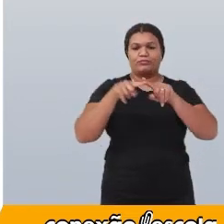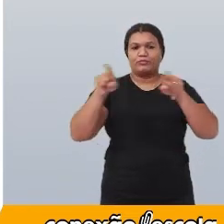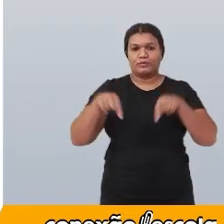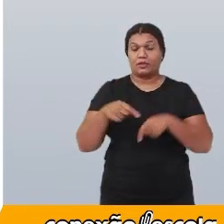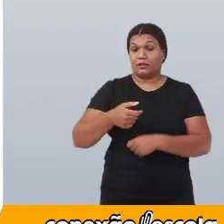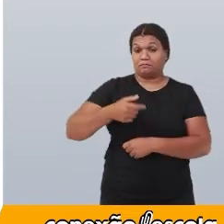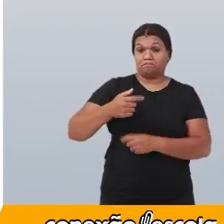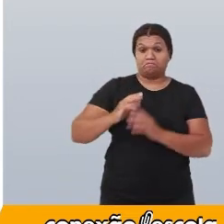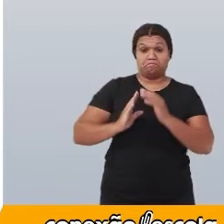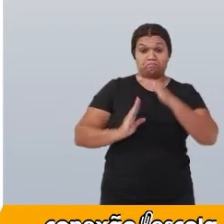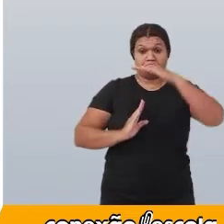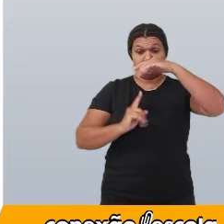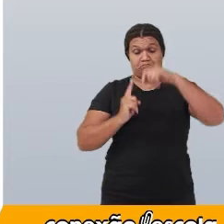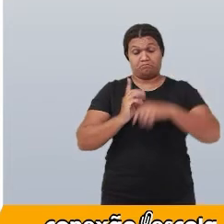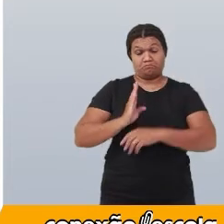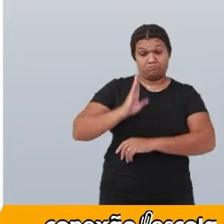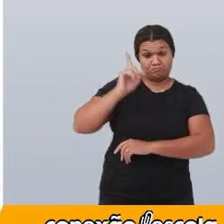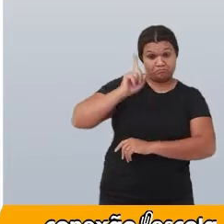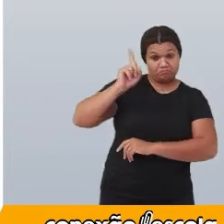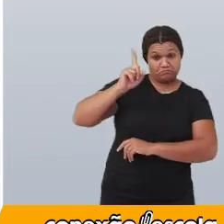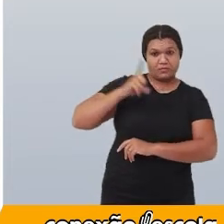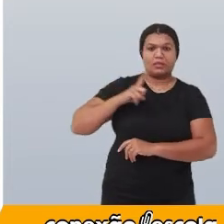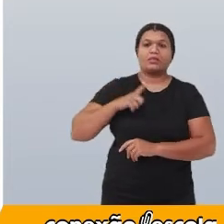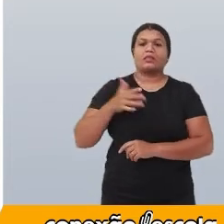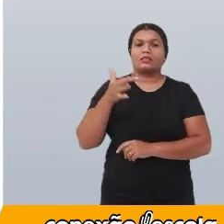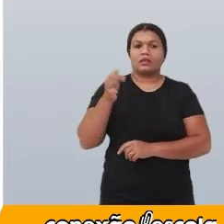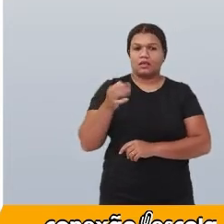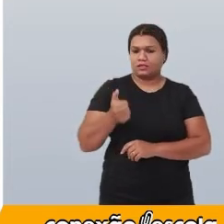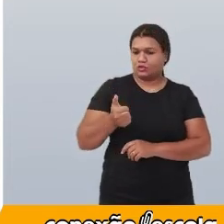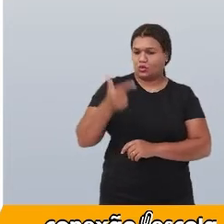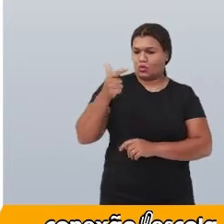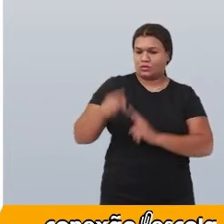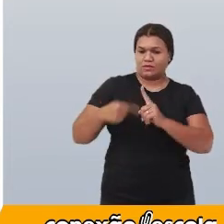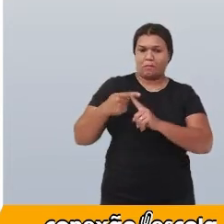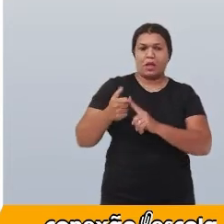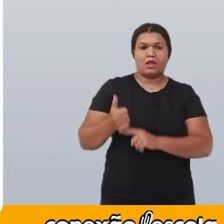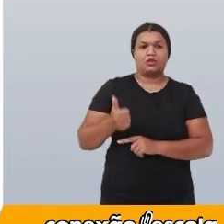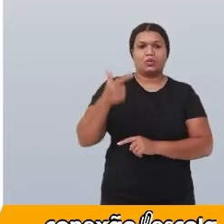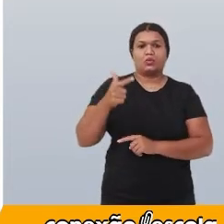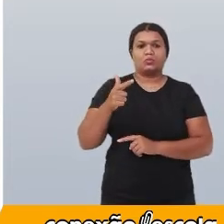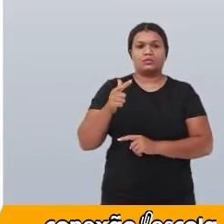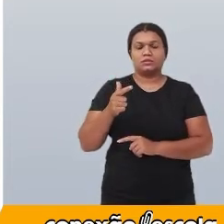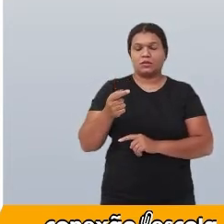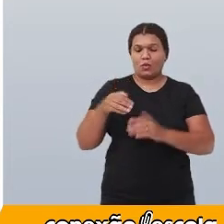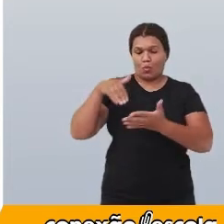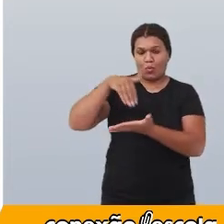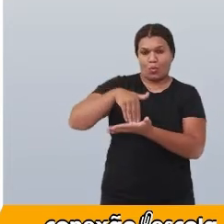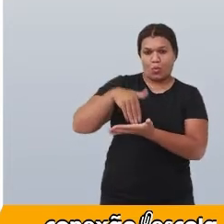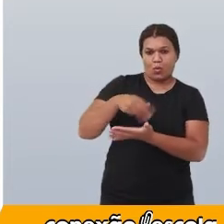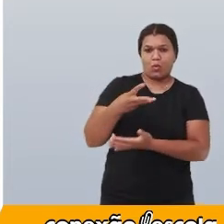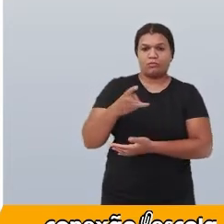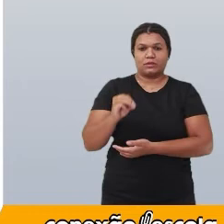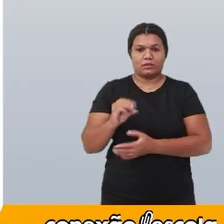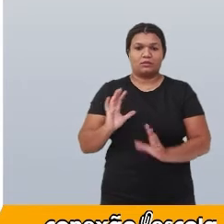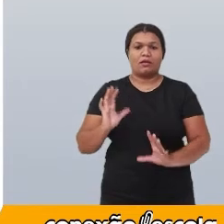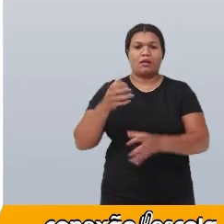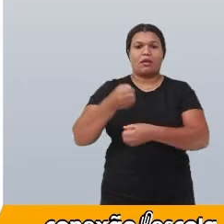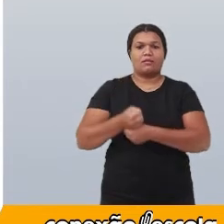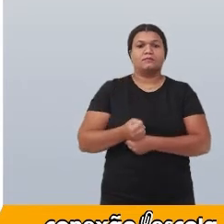tenho 10, 12, mais 12 e 30. Me dando o total de